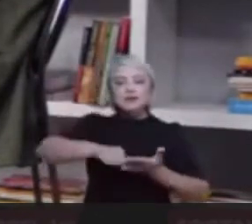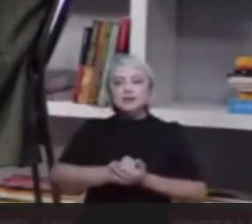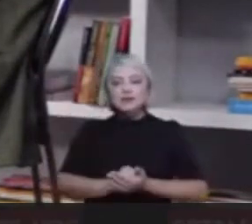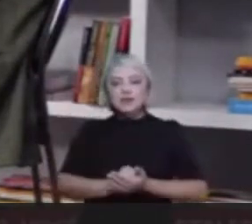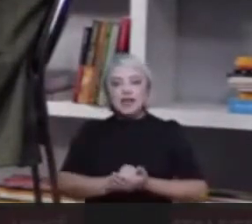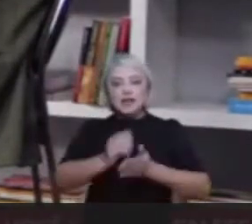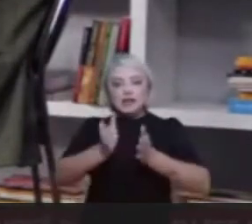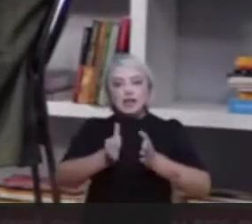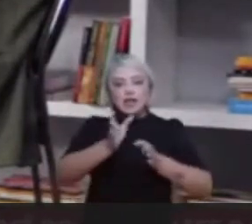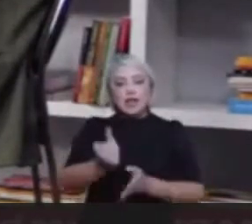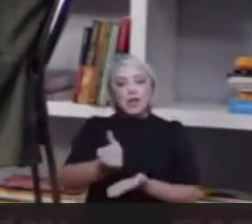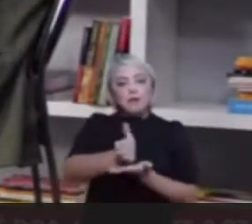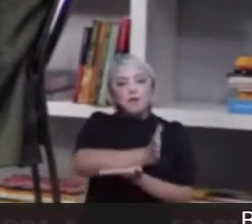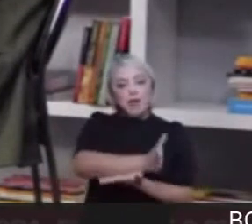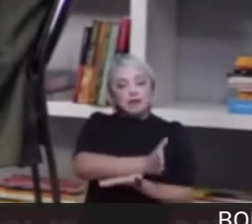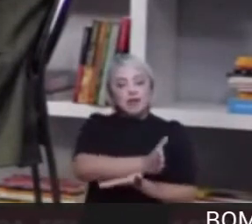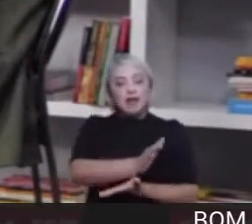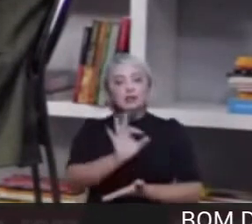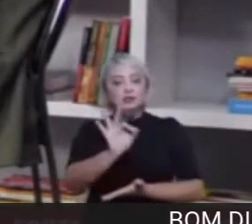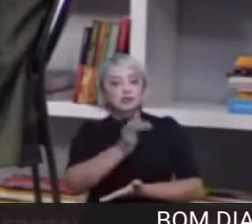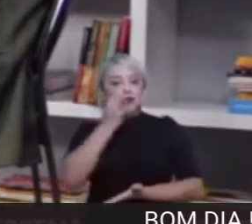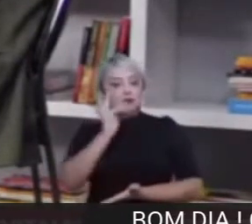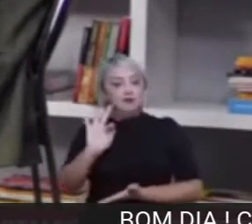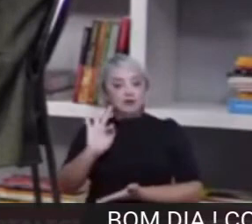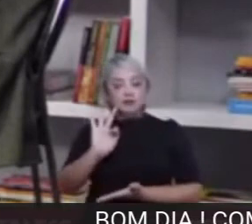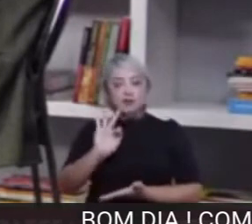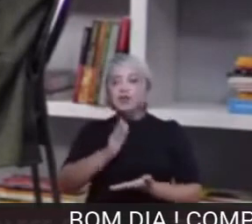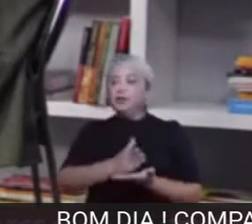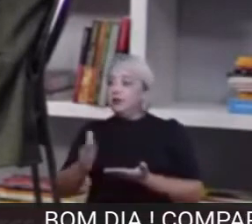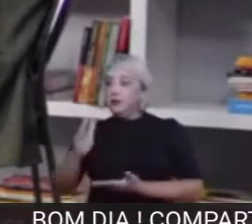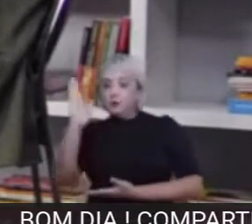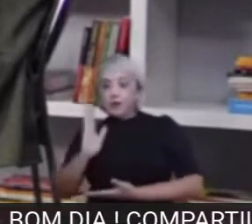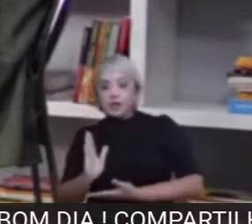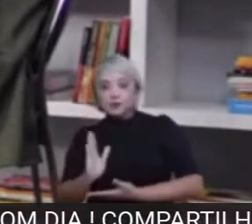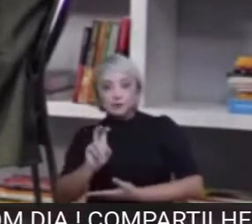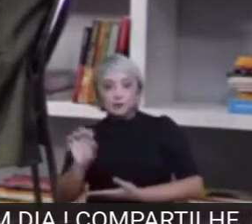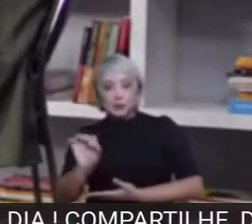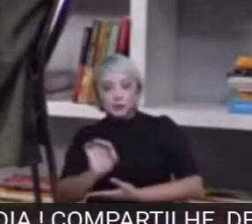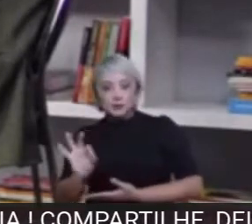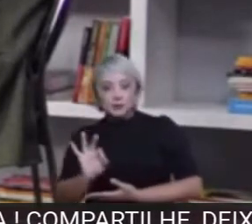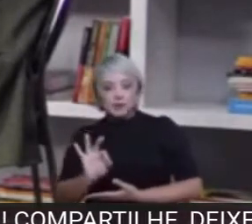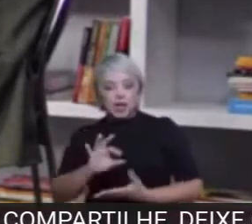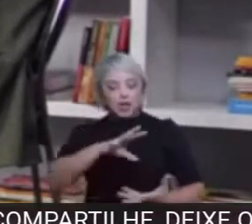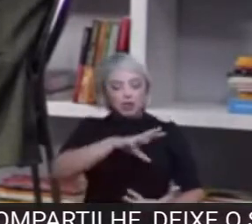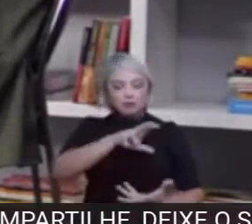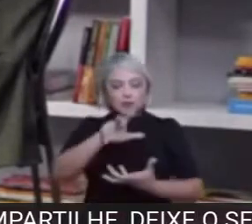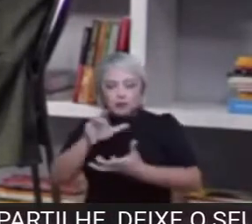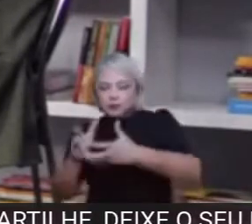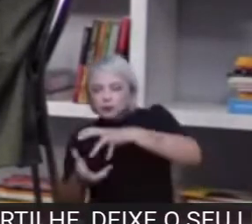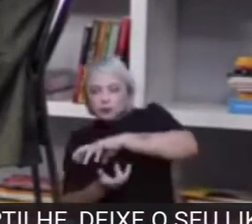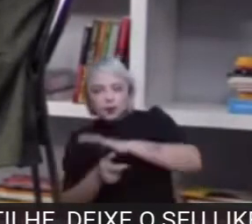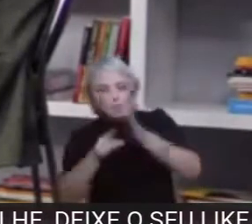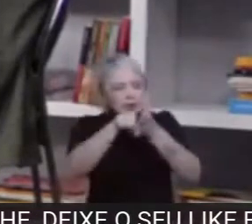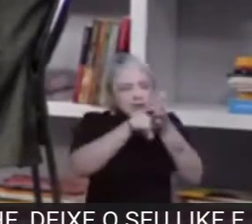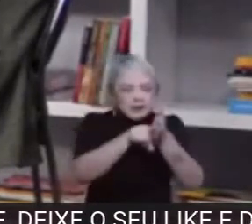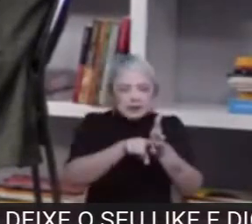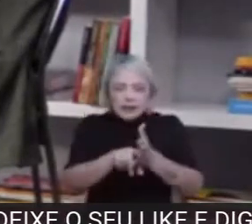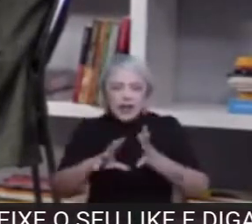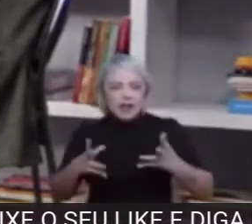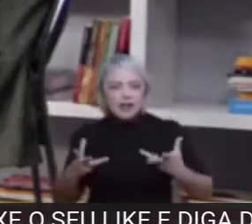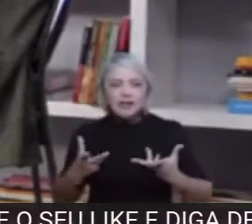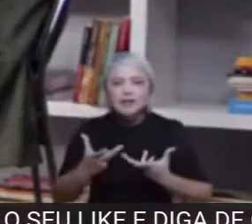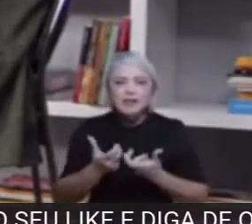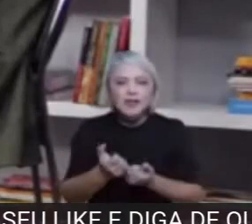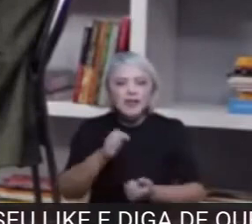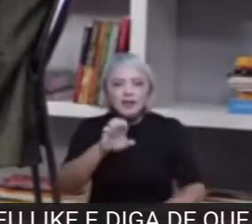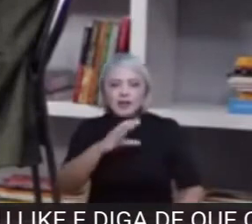Guiana Francesa, metade no Brasil, com cientistas do mundo inteiro para pesquisar a riqueza do ecossistema, sabe,